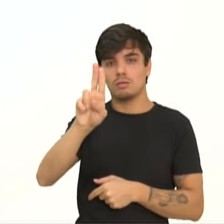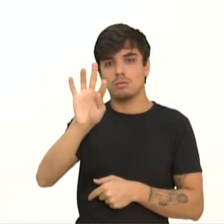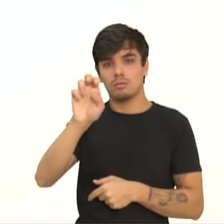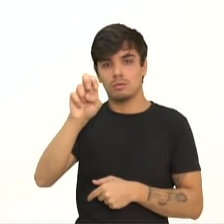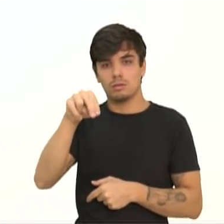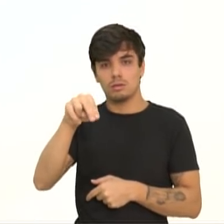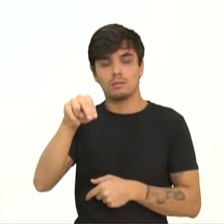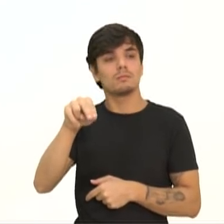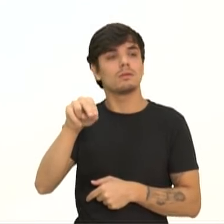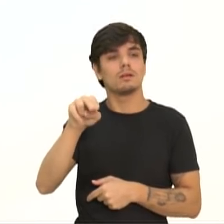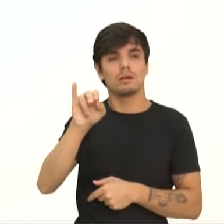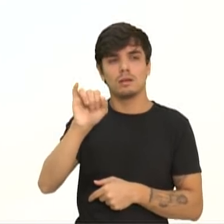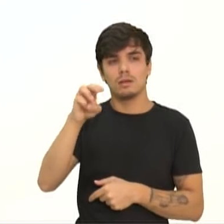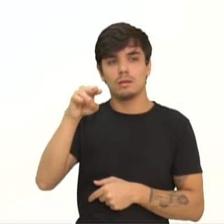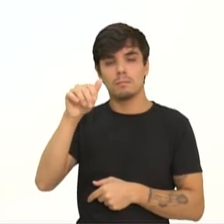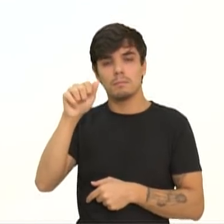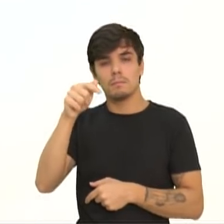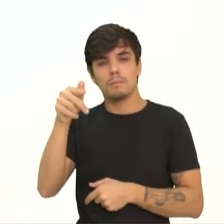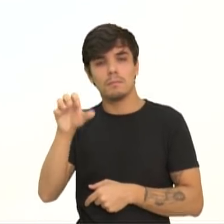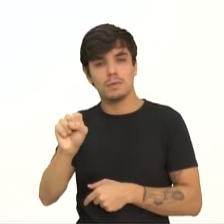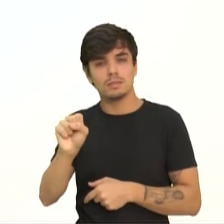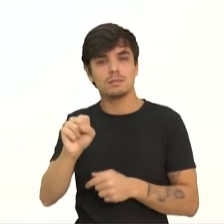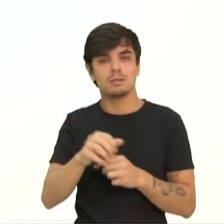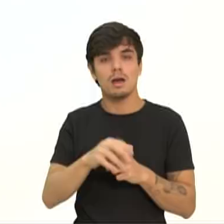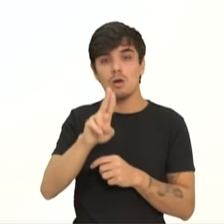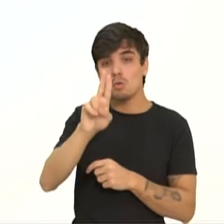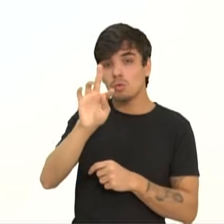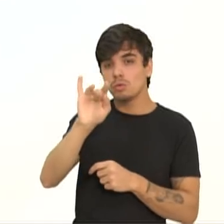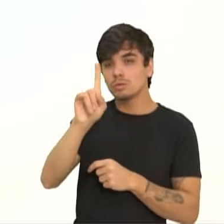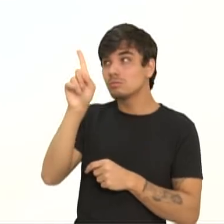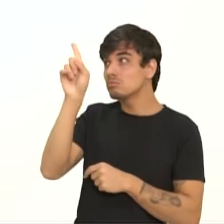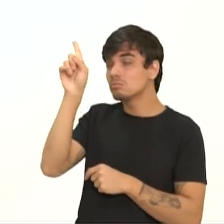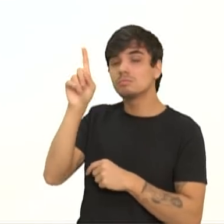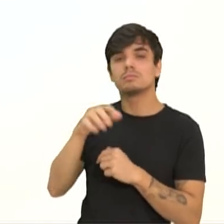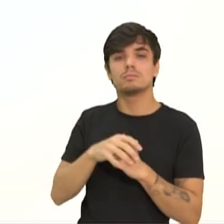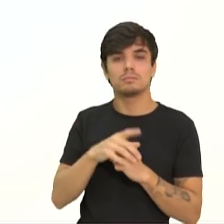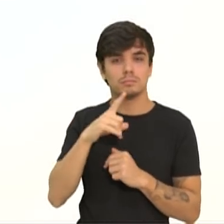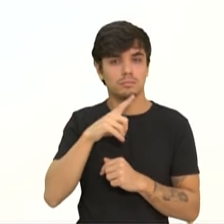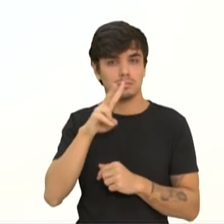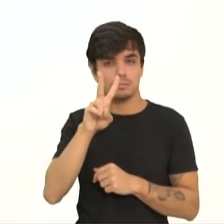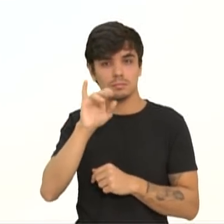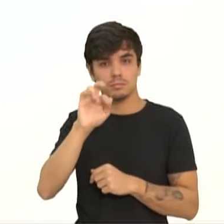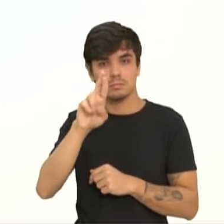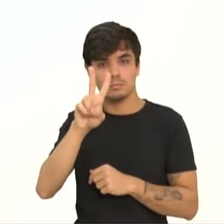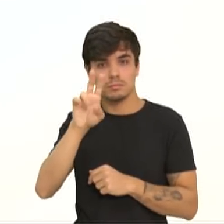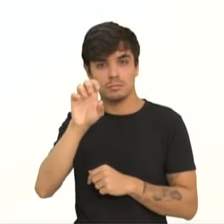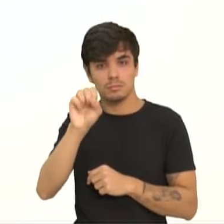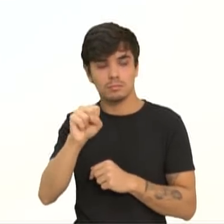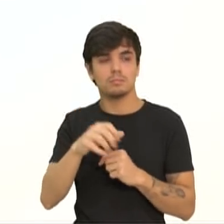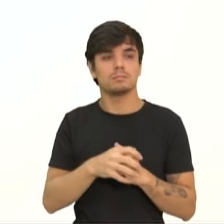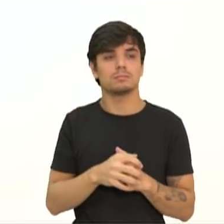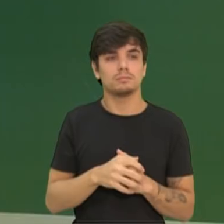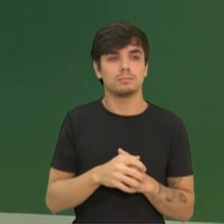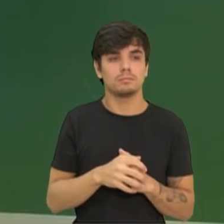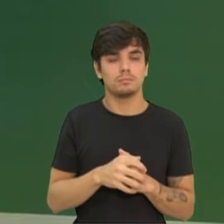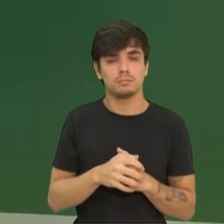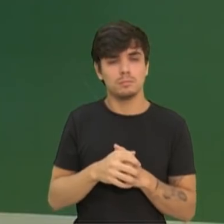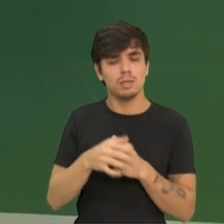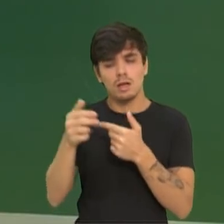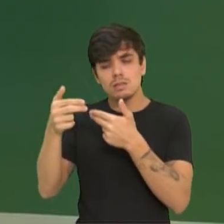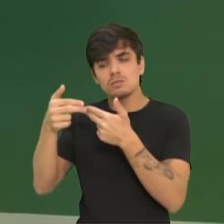ímãs, útil, repórter e vírus. As demais podem